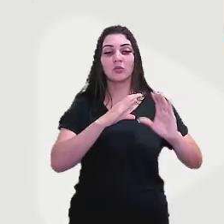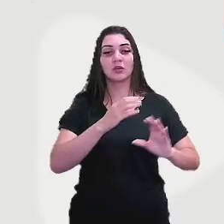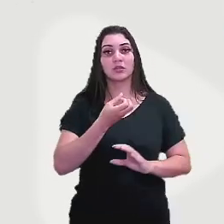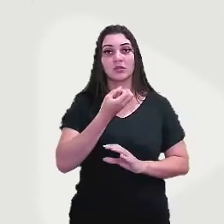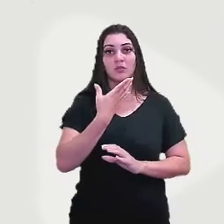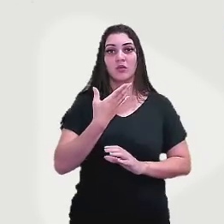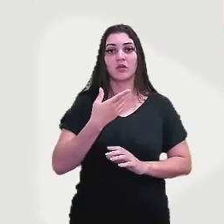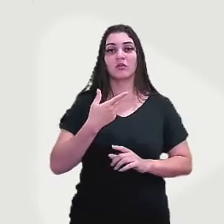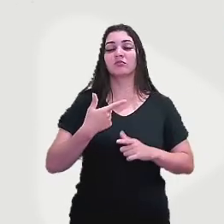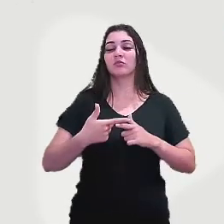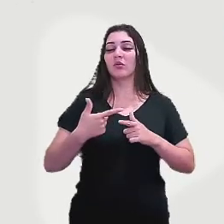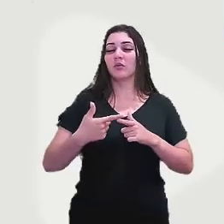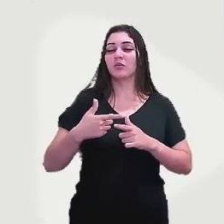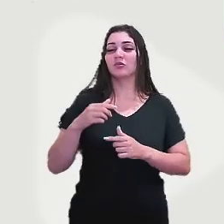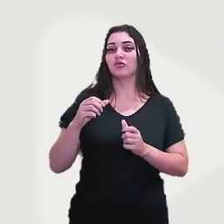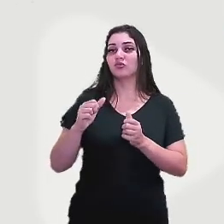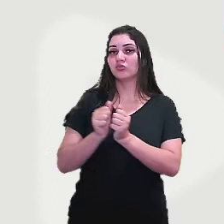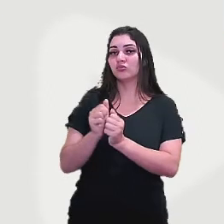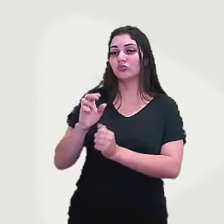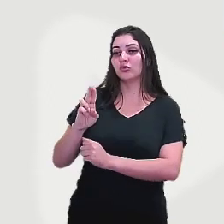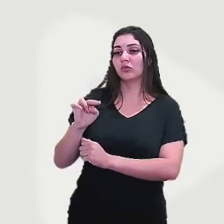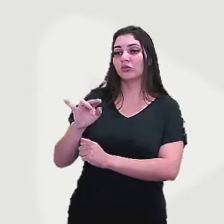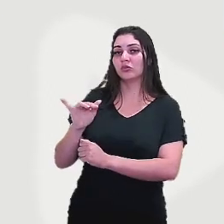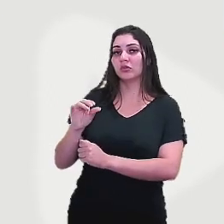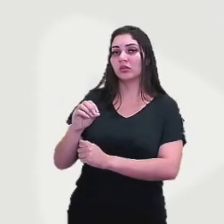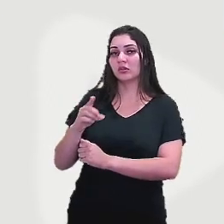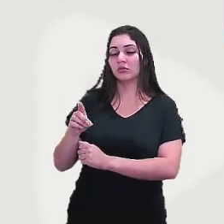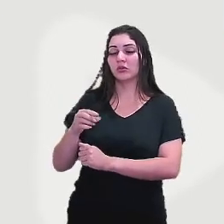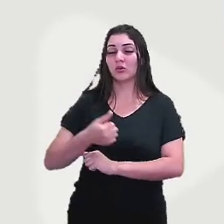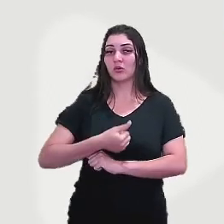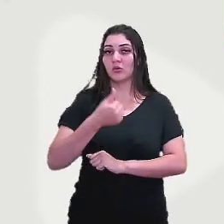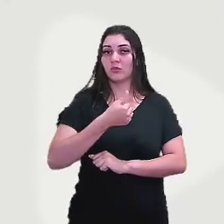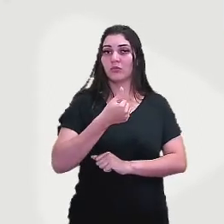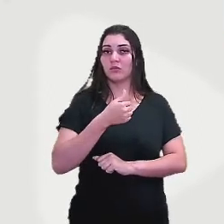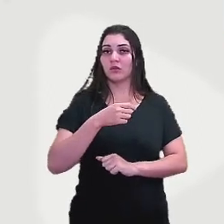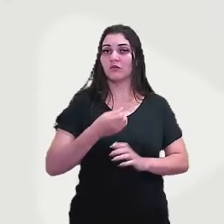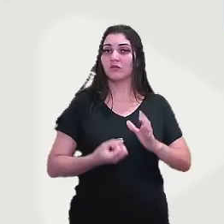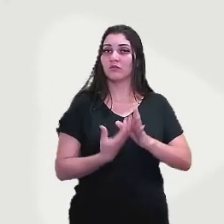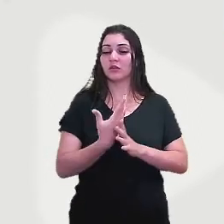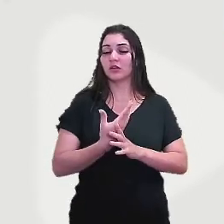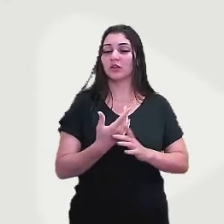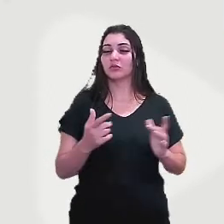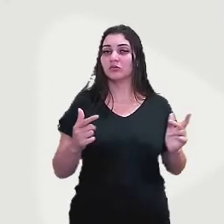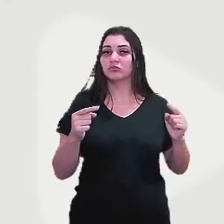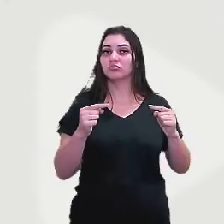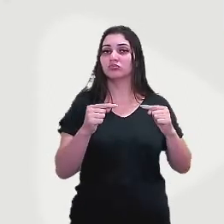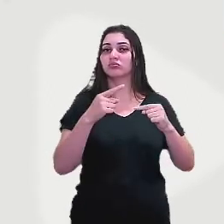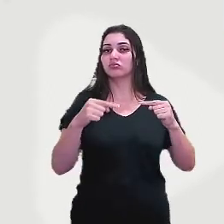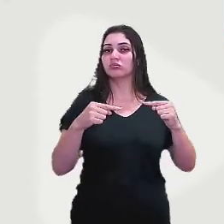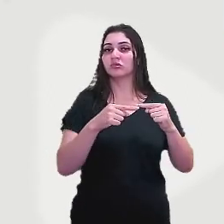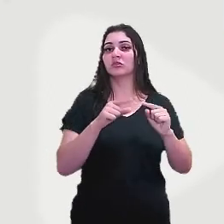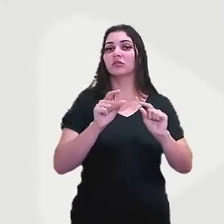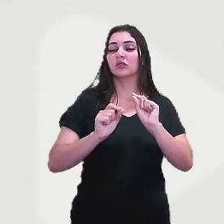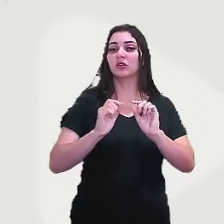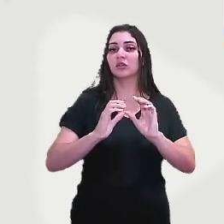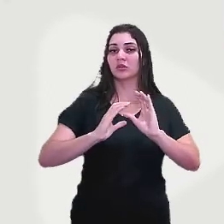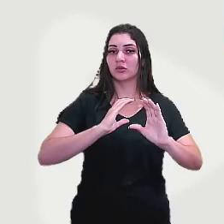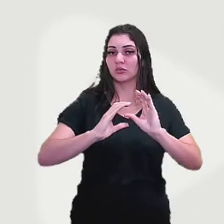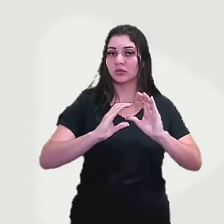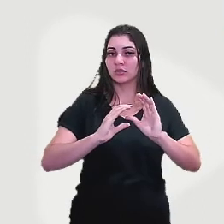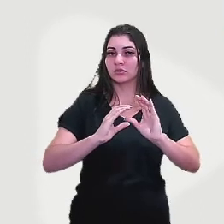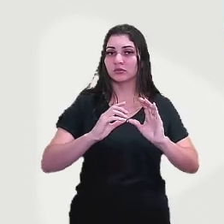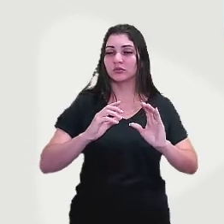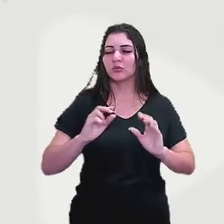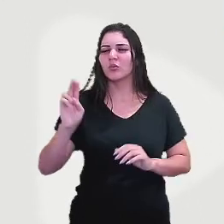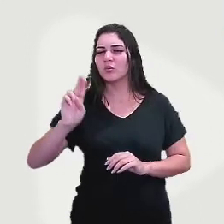ataque da União Soviética. O primeiro protótipo de internet foi criado com o objetivo de comunicação, pelo que utilizamos hoje?